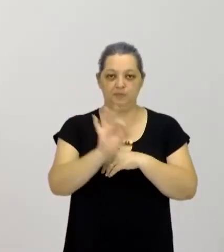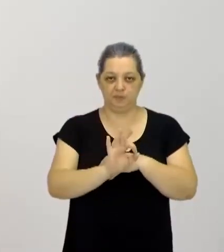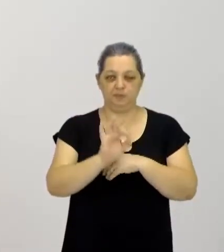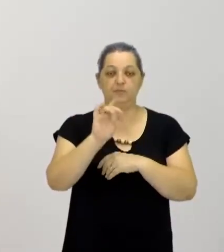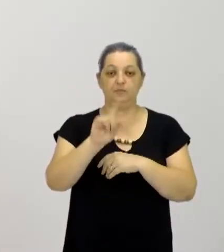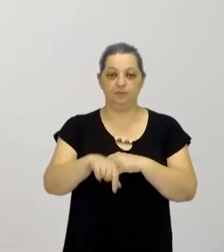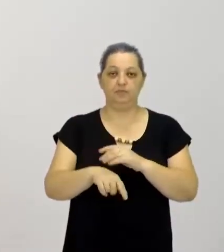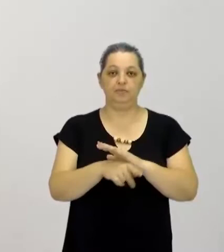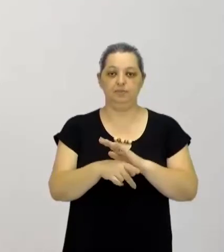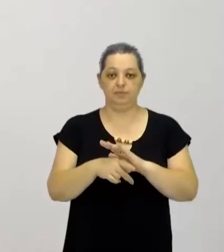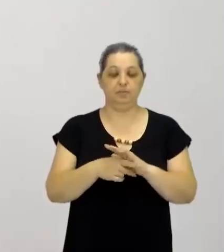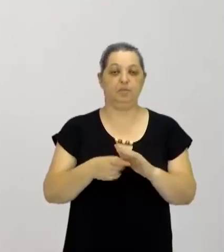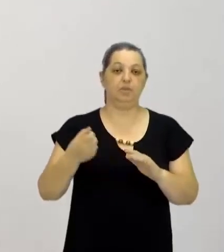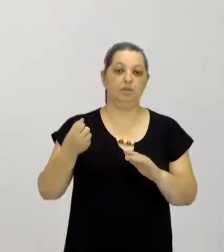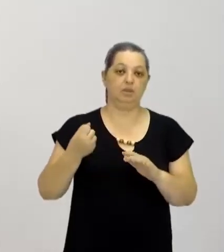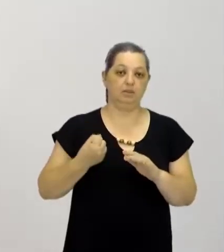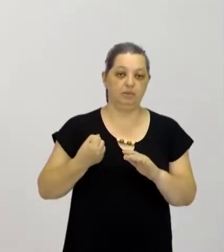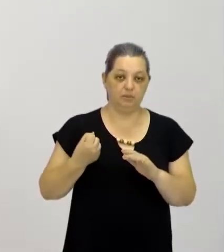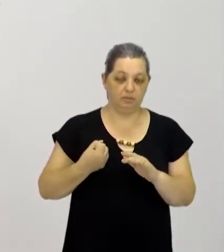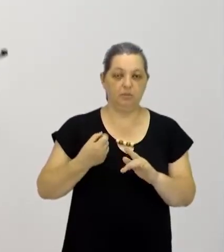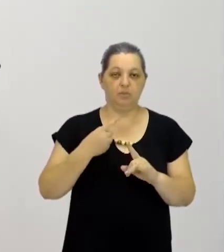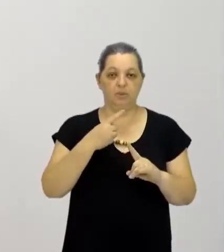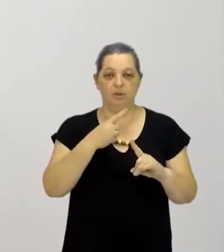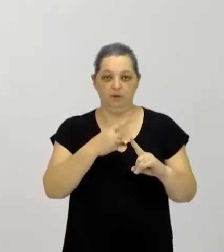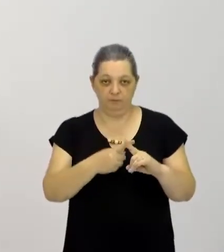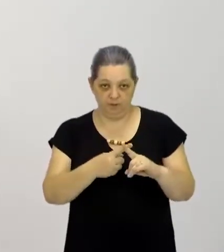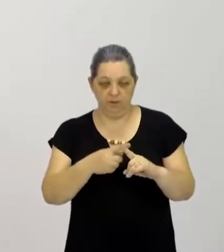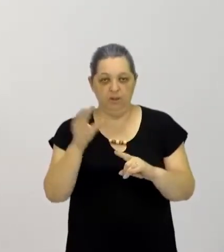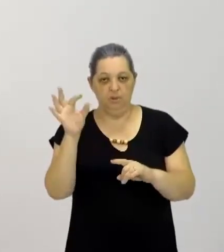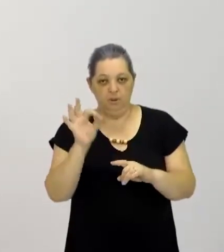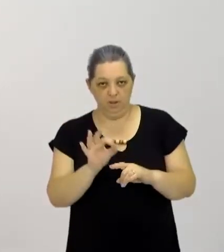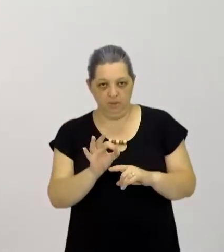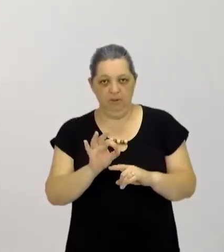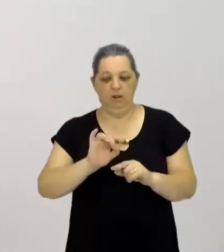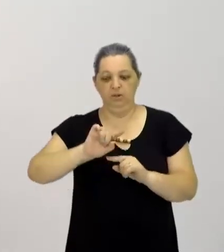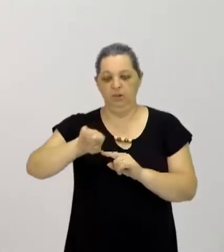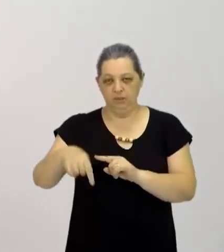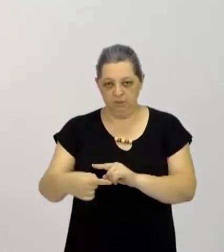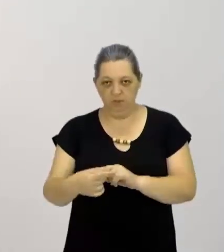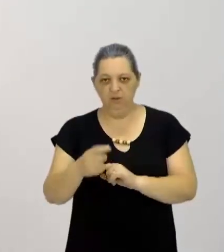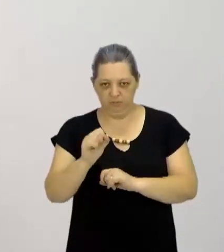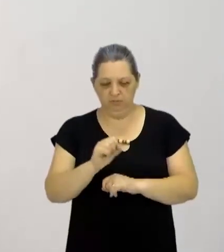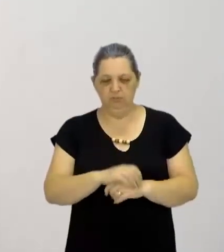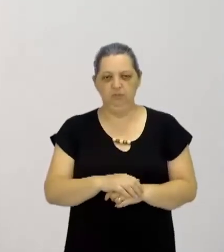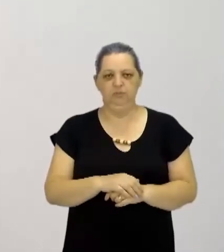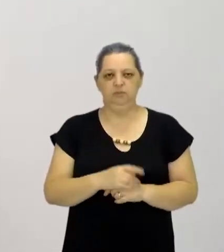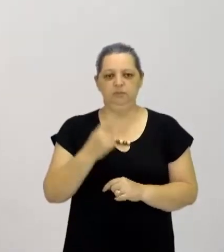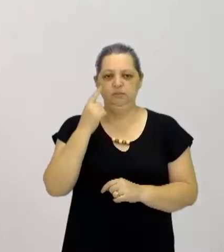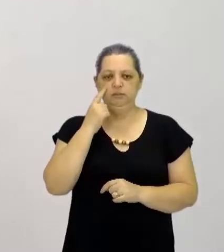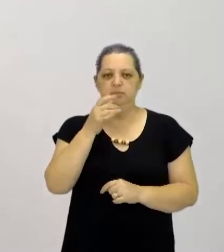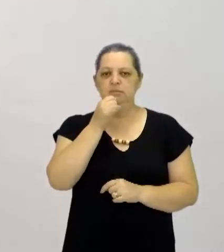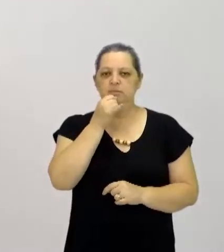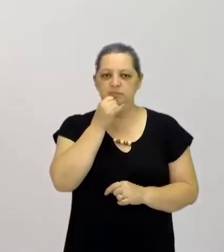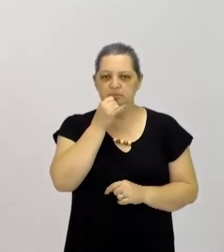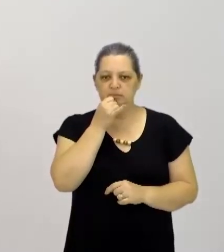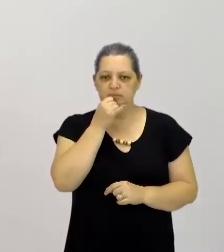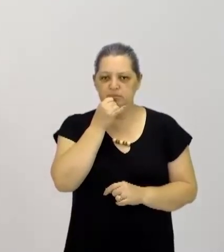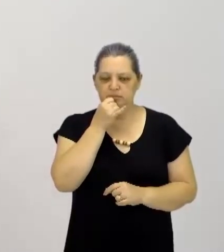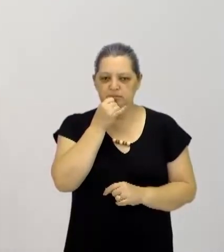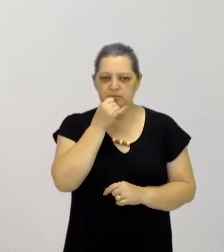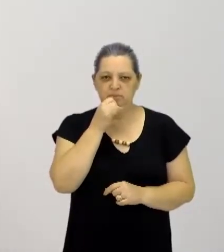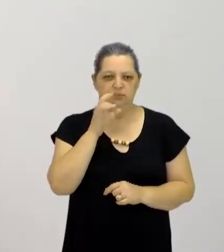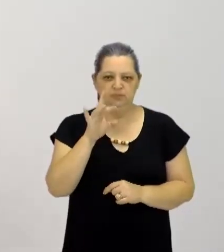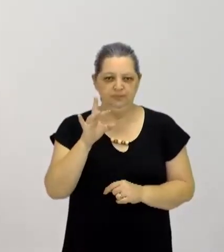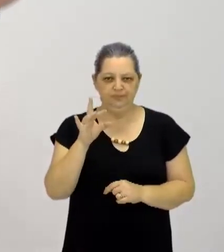o valor vezes 1, aquela porcentagem em decimal. Tudo bem? Vamos evoluir? Vamos fazer um exemplo agora quando a porcentagem não é tipo esse